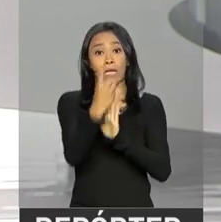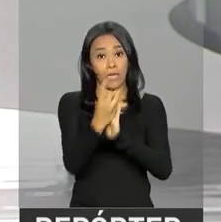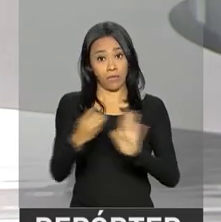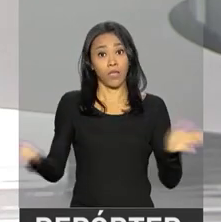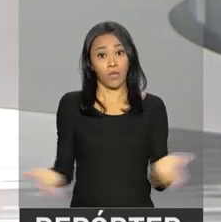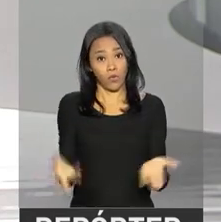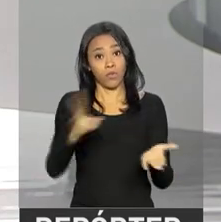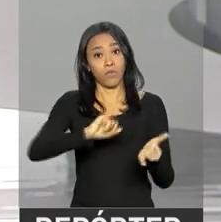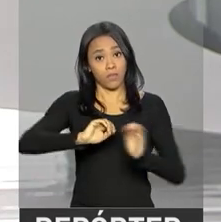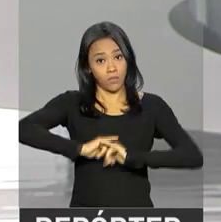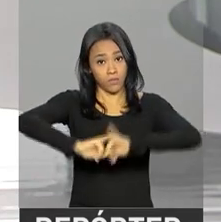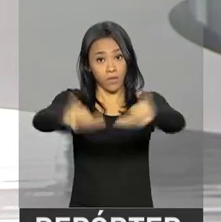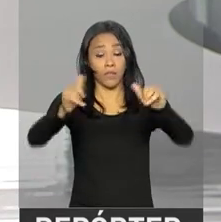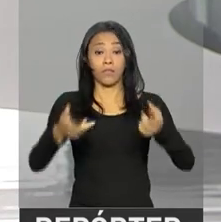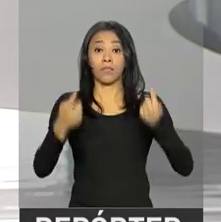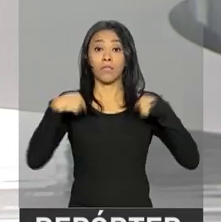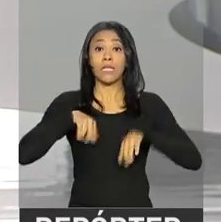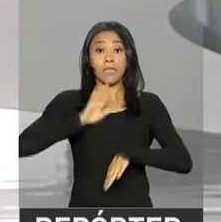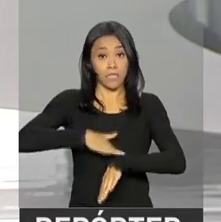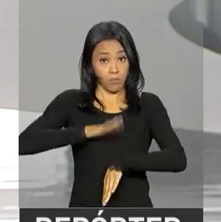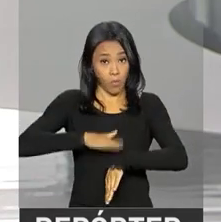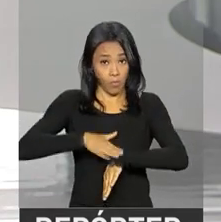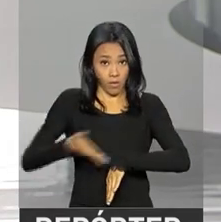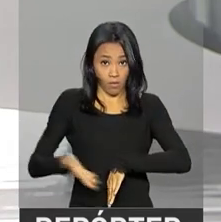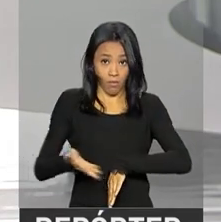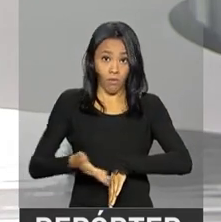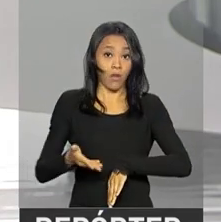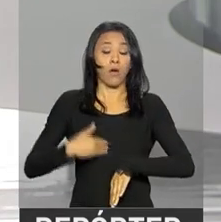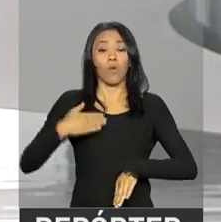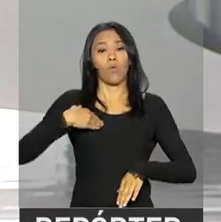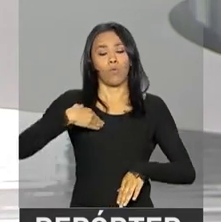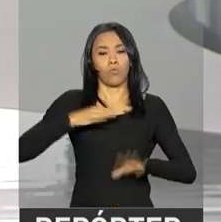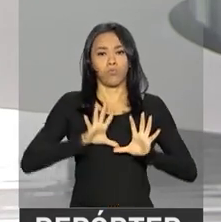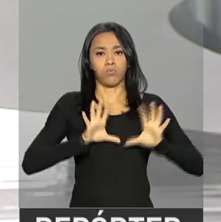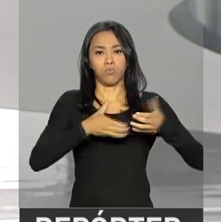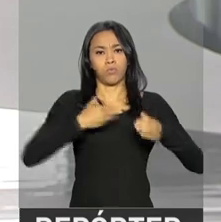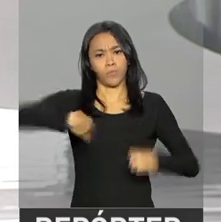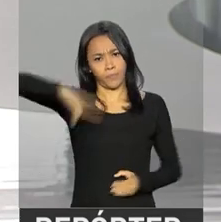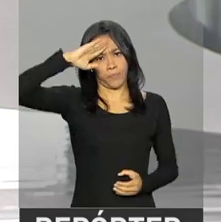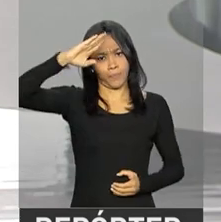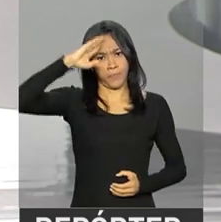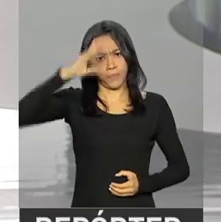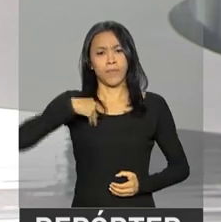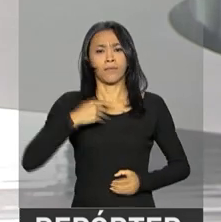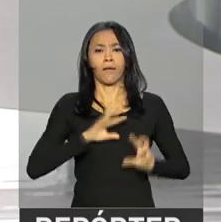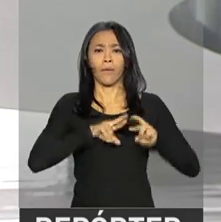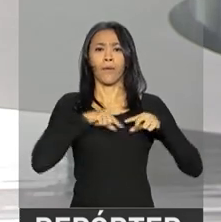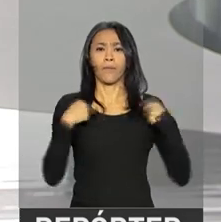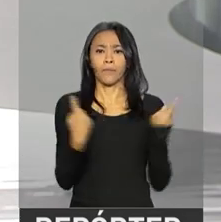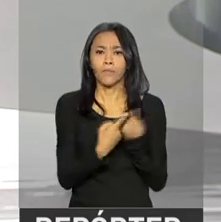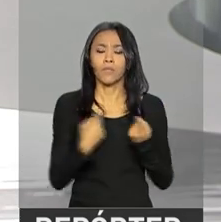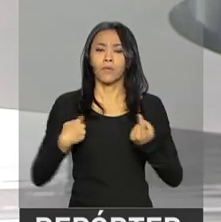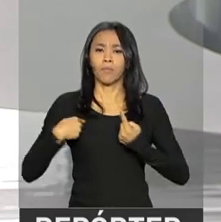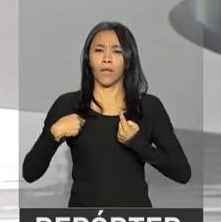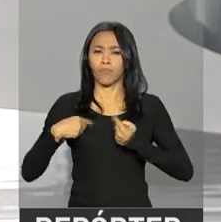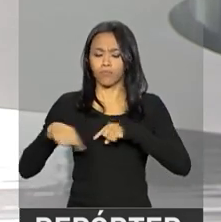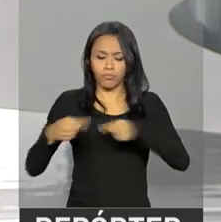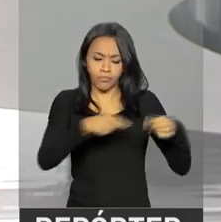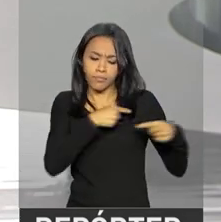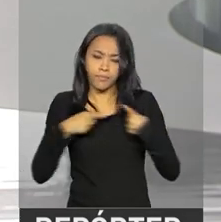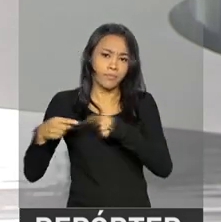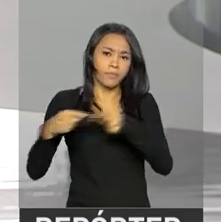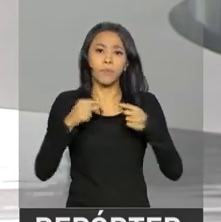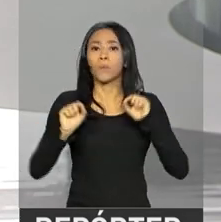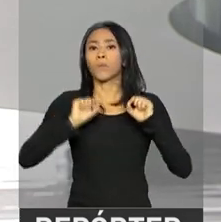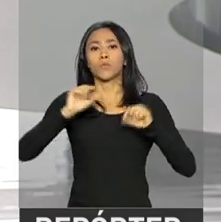o comando do Exército está reunido no quartel-general aqui em Brasília para discutir uma possível intervenção